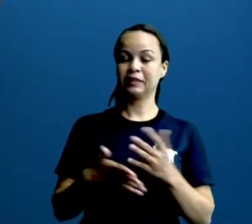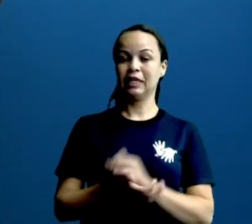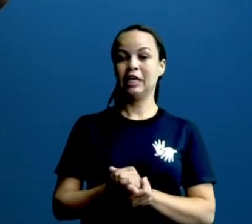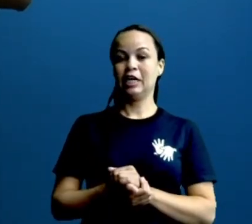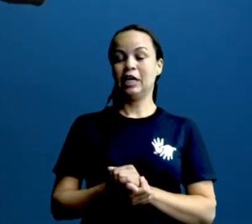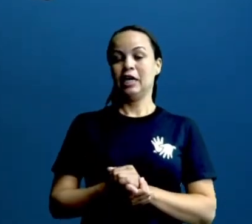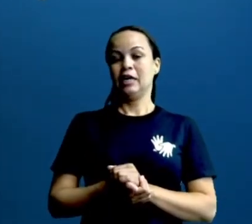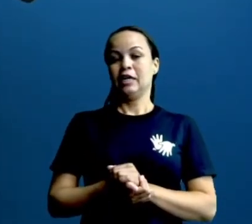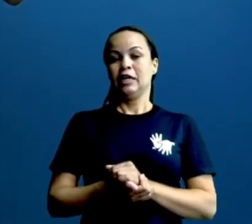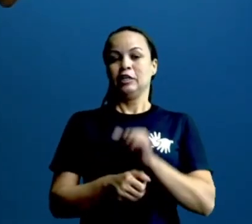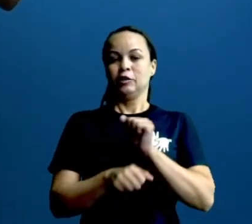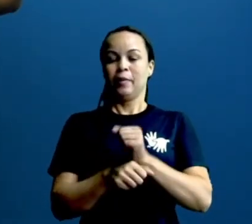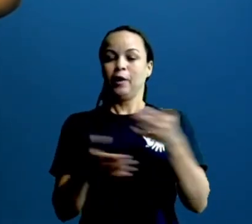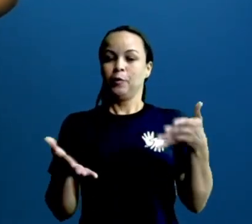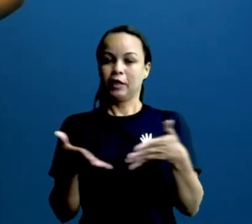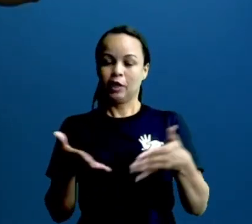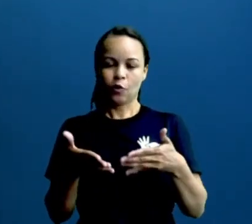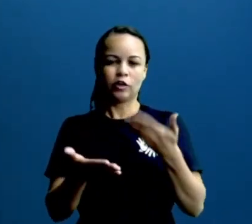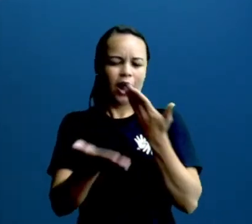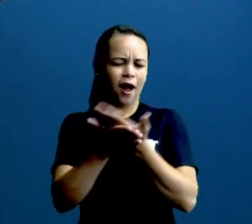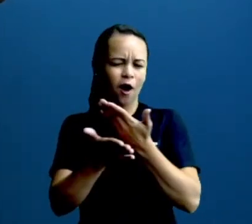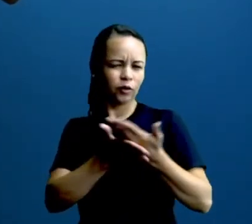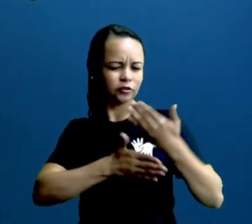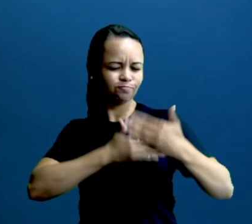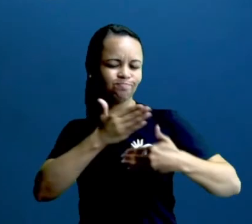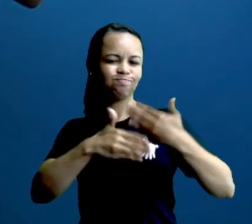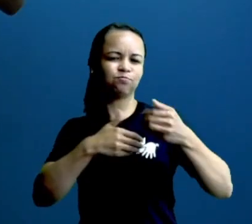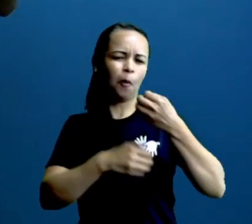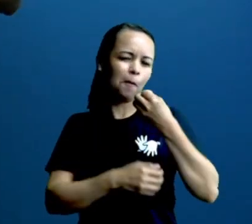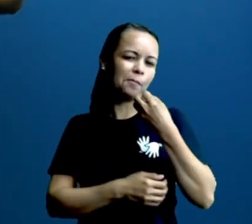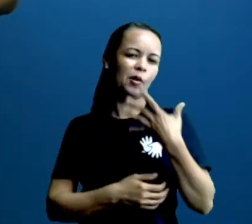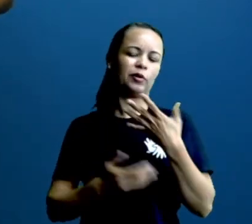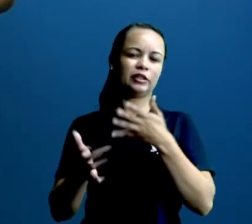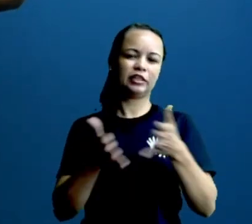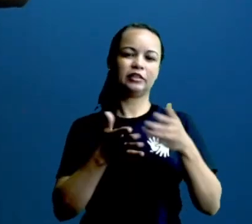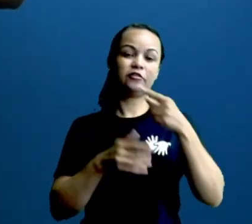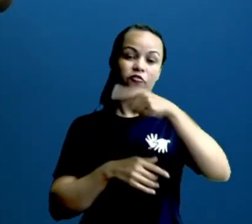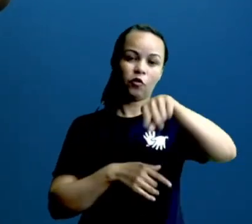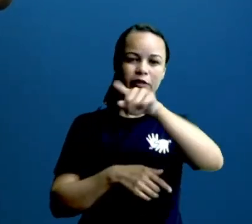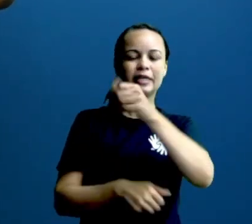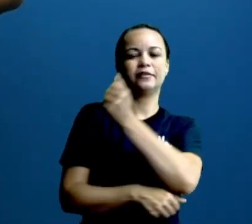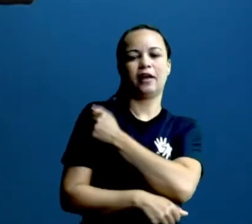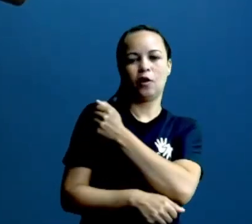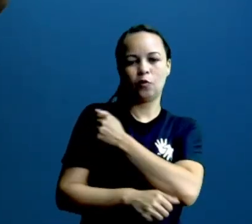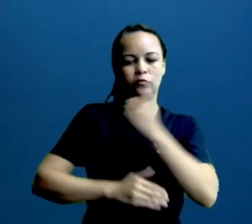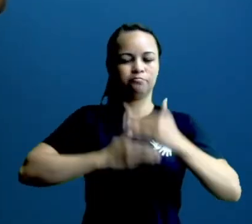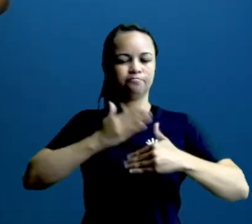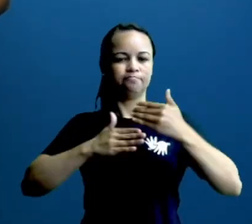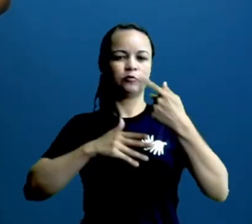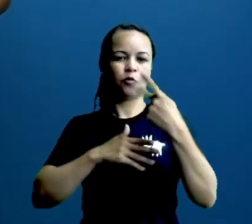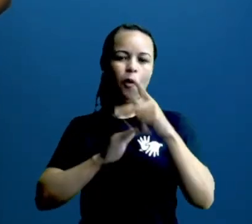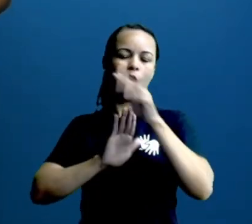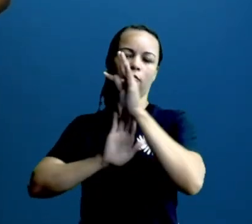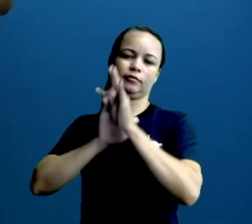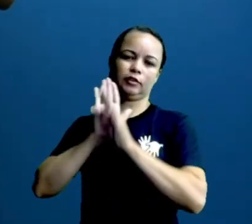espero que hoje a aula tenha sido produtiva, que você aí de casa produza seus textos,